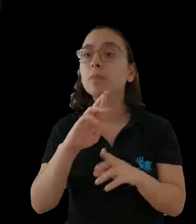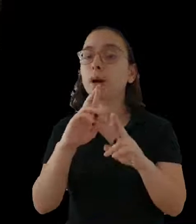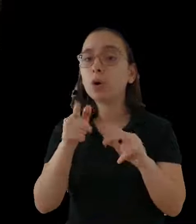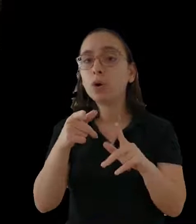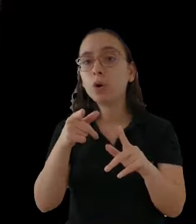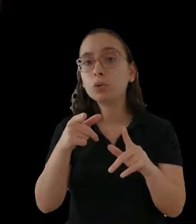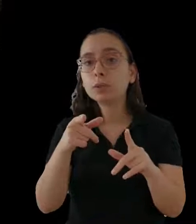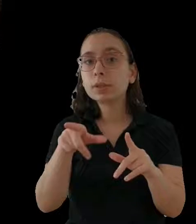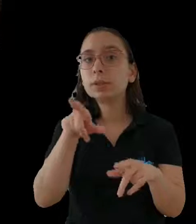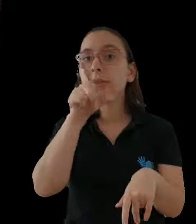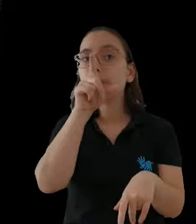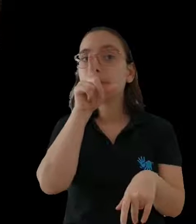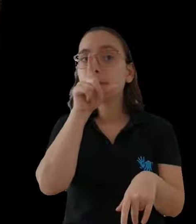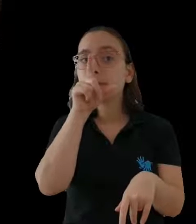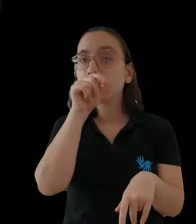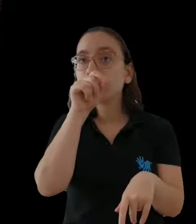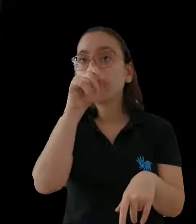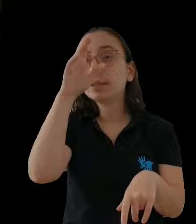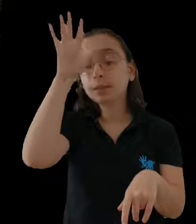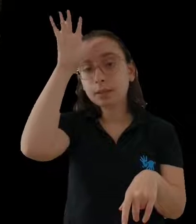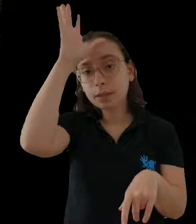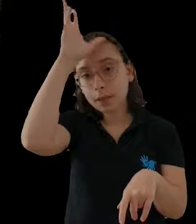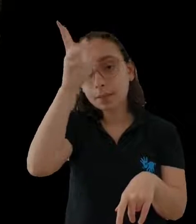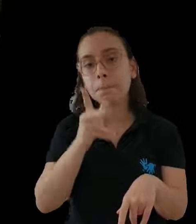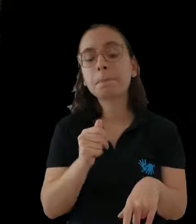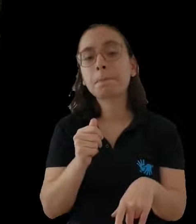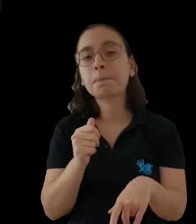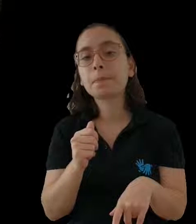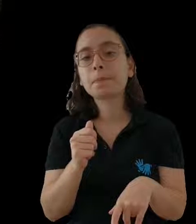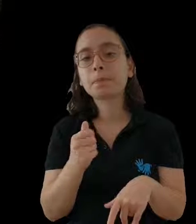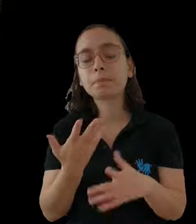outra galinha. Nós temos duas galinhas, certo?